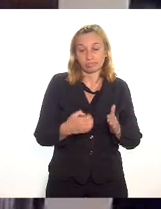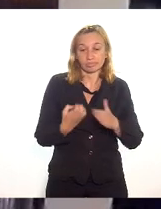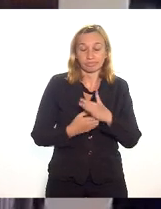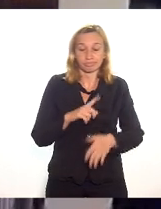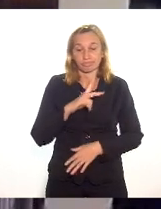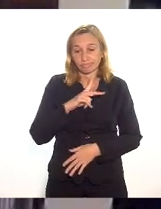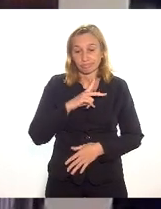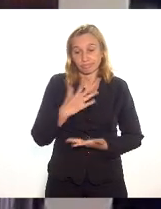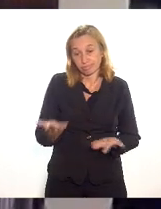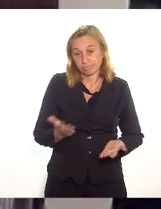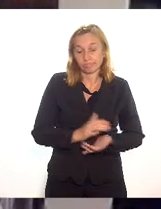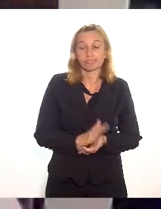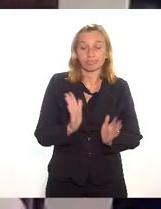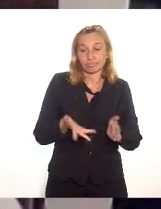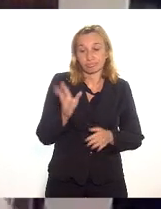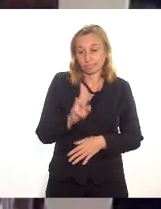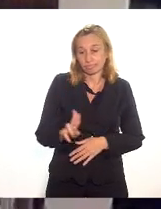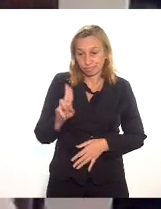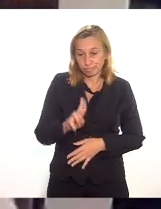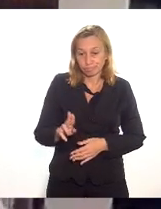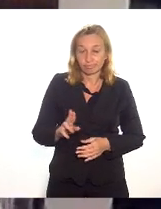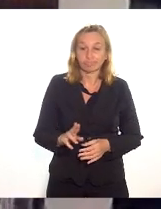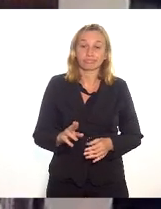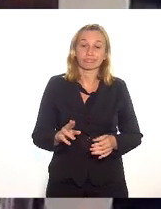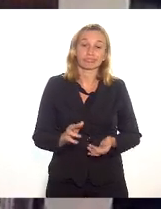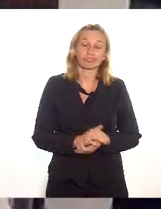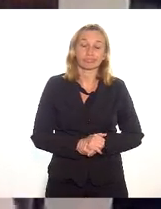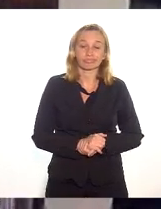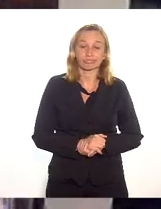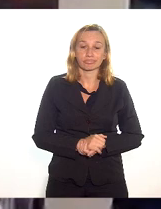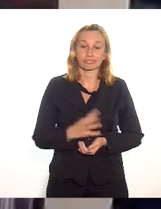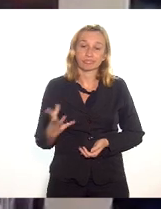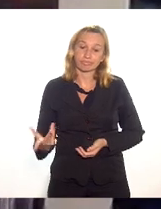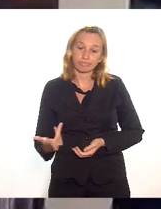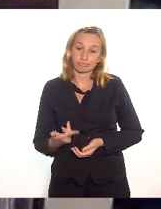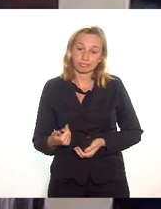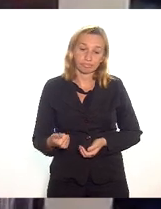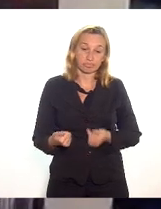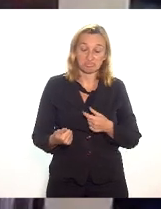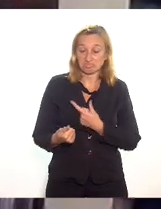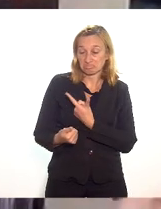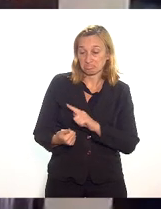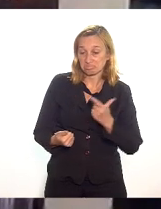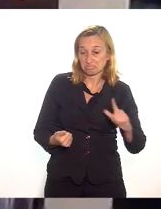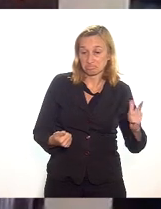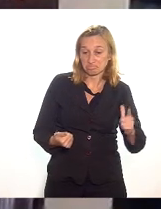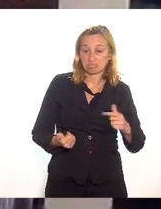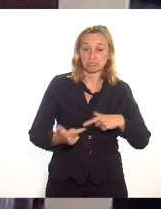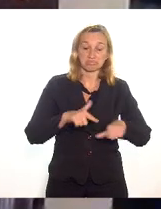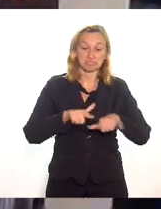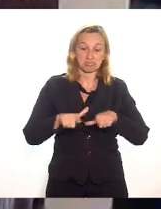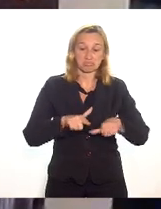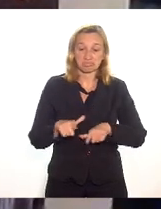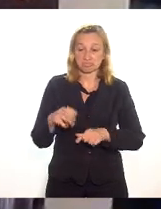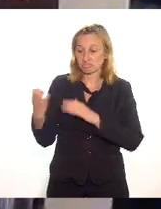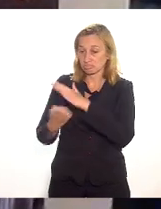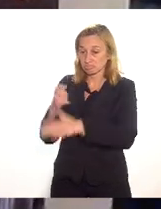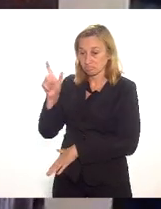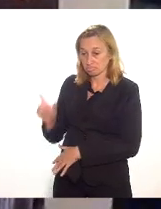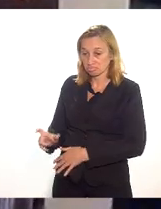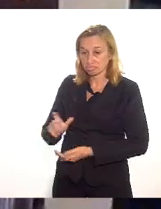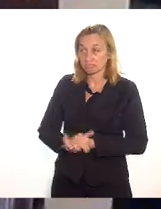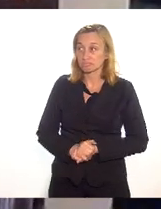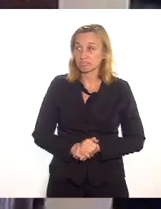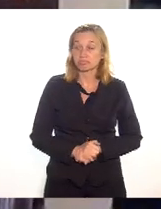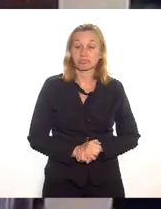por parte dos usuários pela qualidade que deixa de existir na prestação dos serviços. Então,